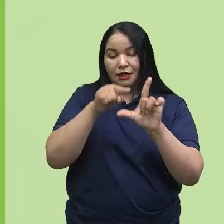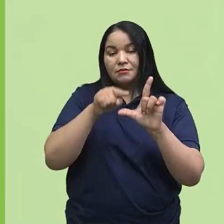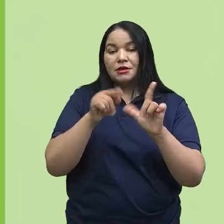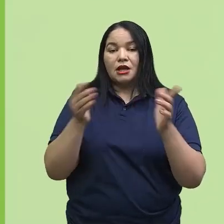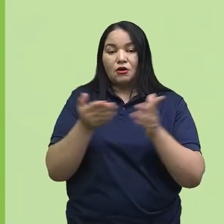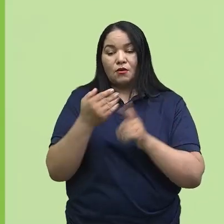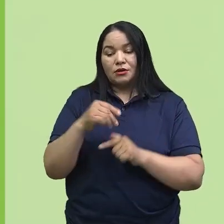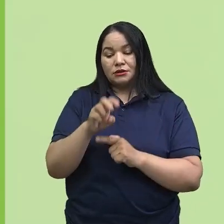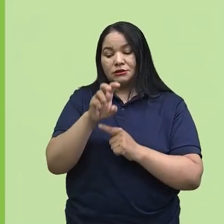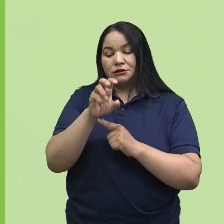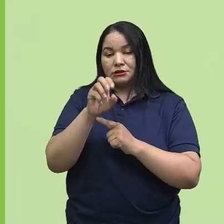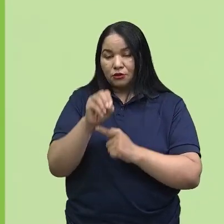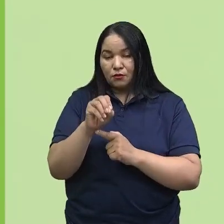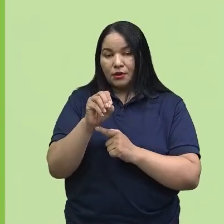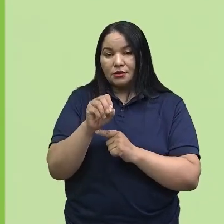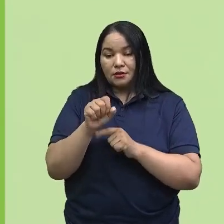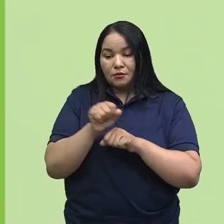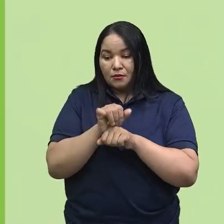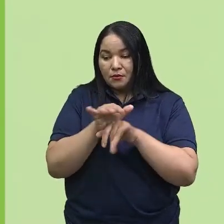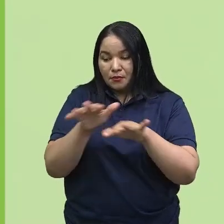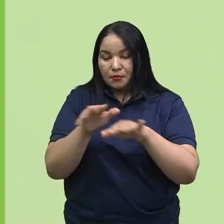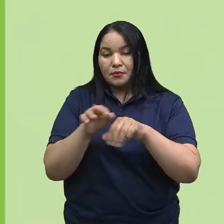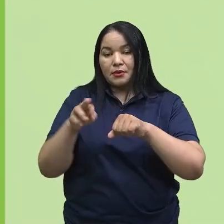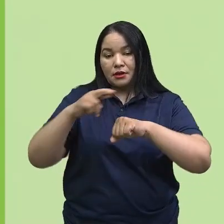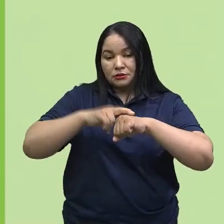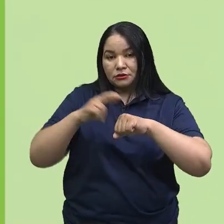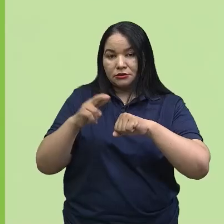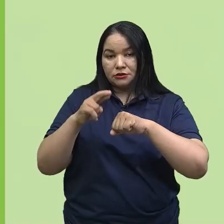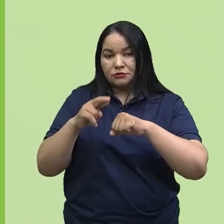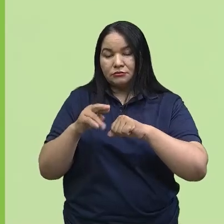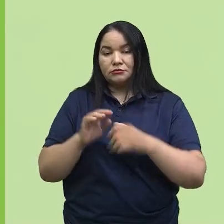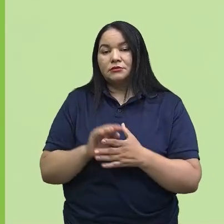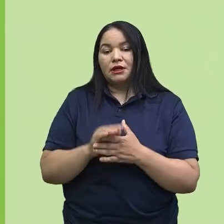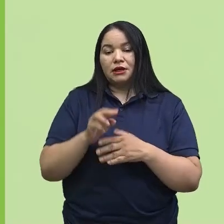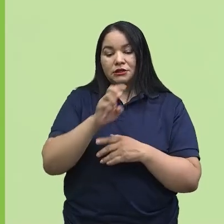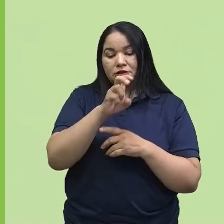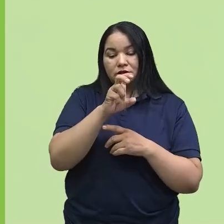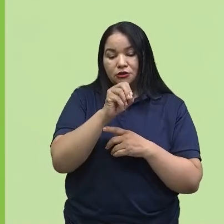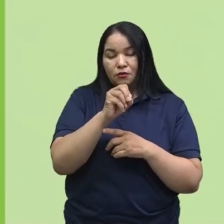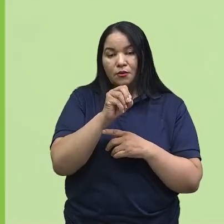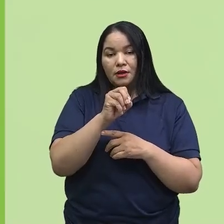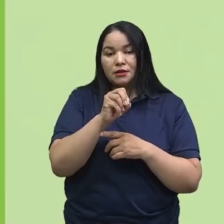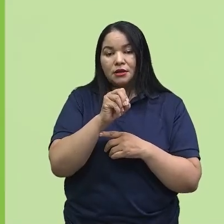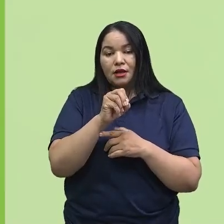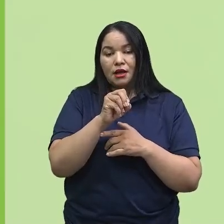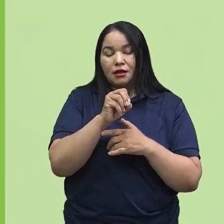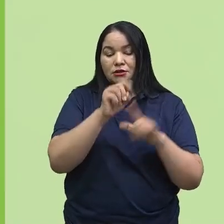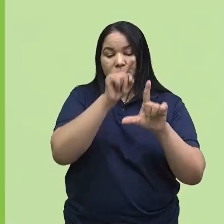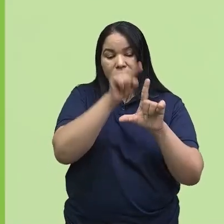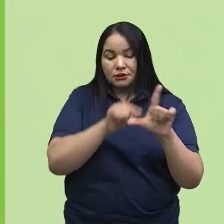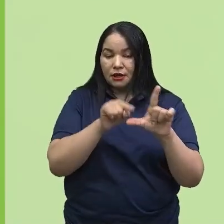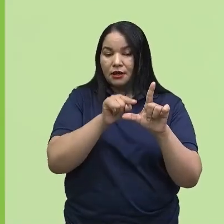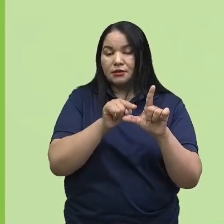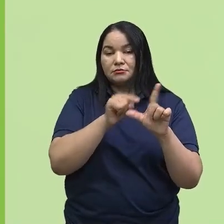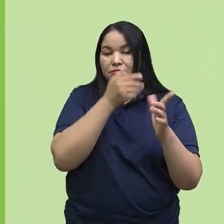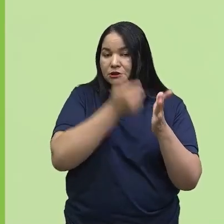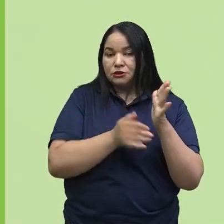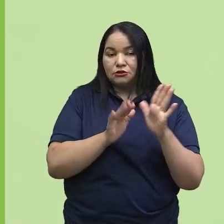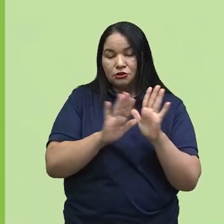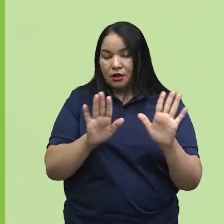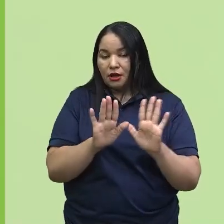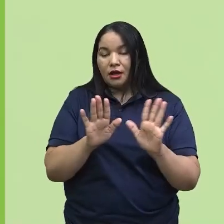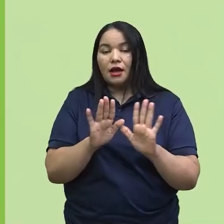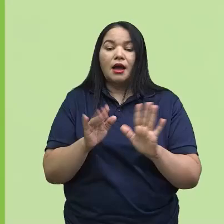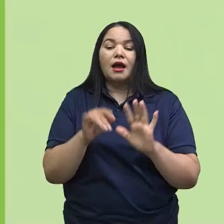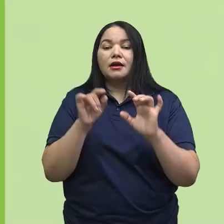material vai continuar emitindo radiação. Os outros 50% já todos decaíram. E assim a gente vai contando a